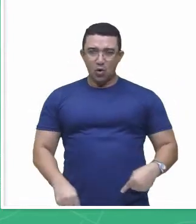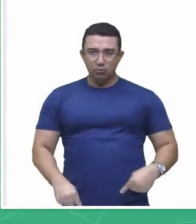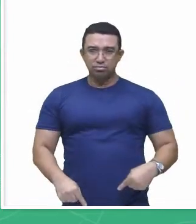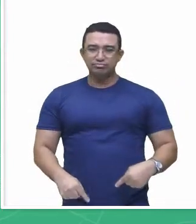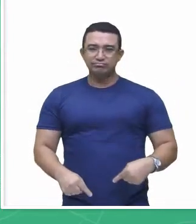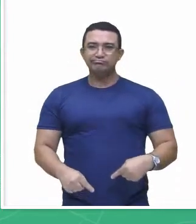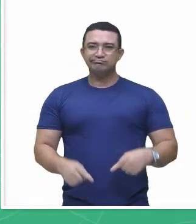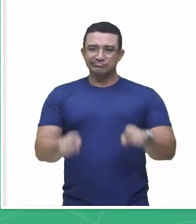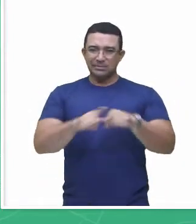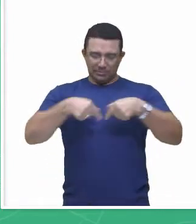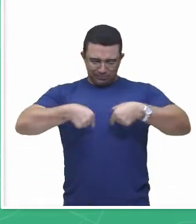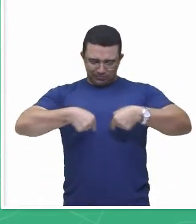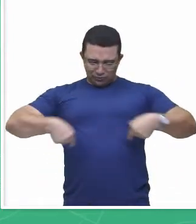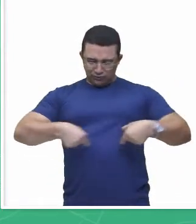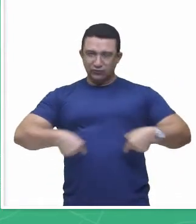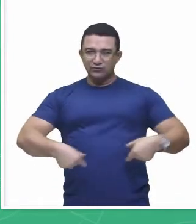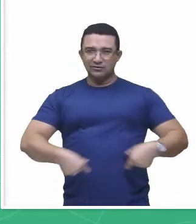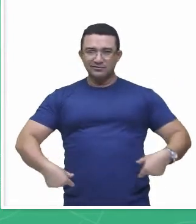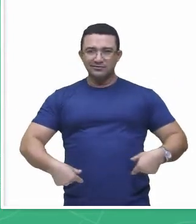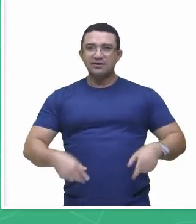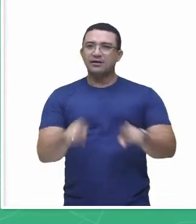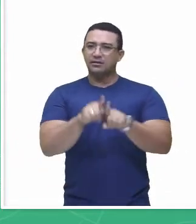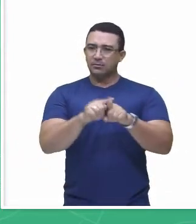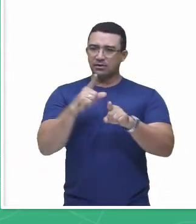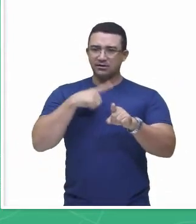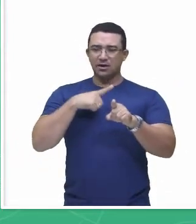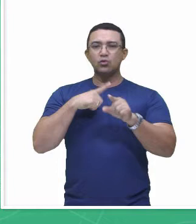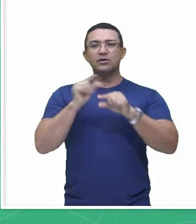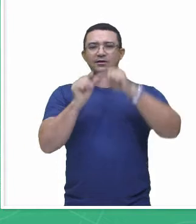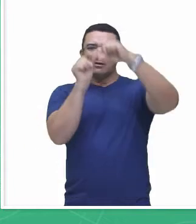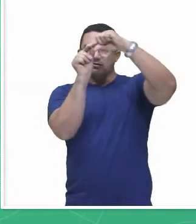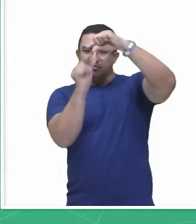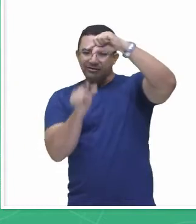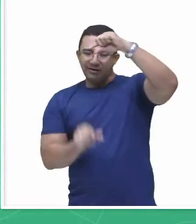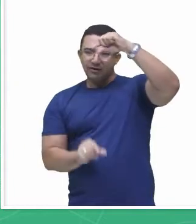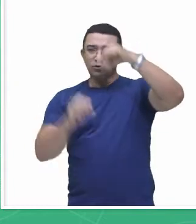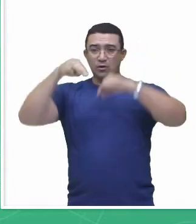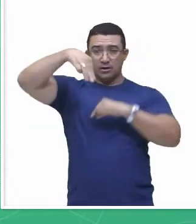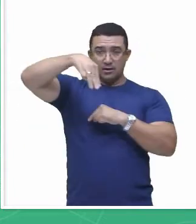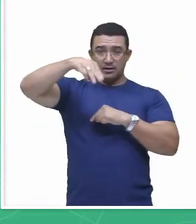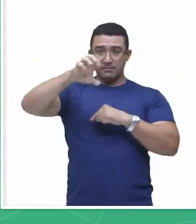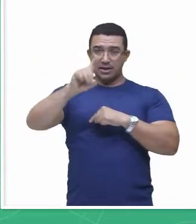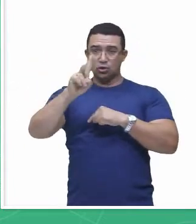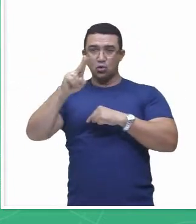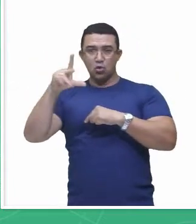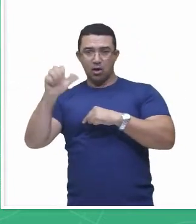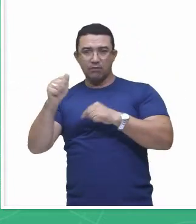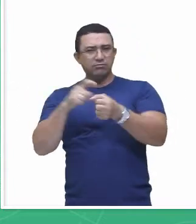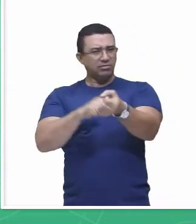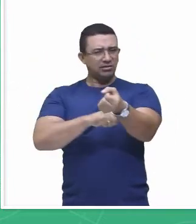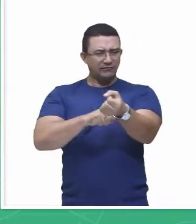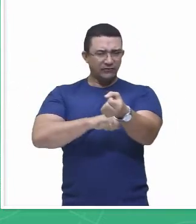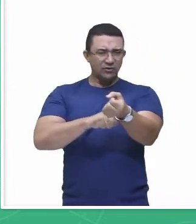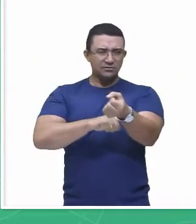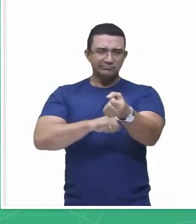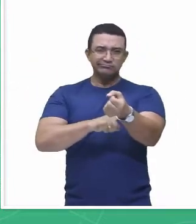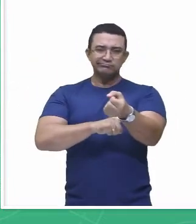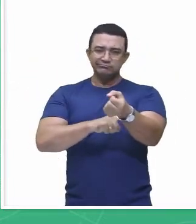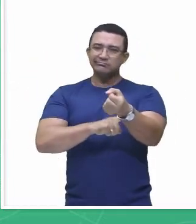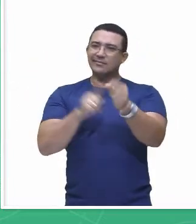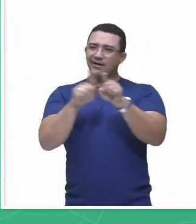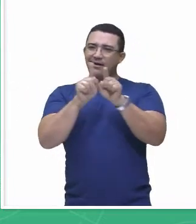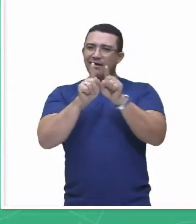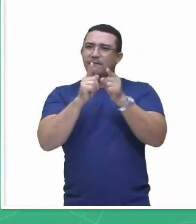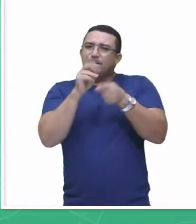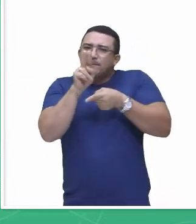as vértebras têm um canal por onde passa a medula nervosa ou medula espinhal, que fica assim muito bem